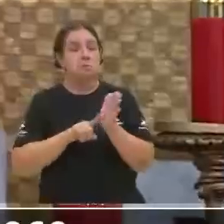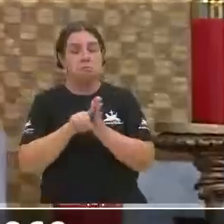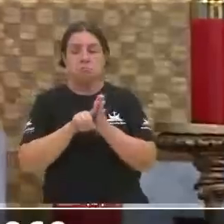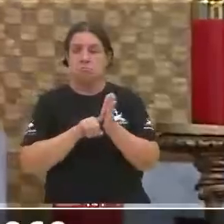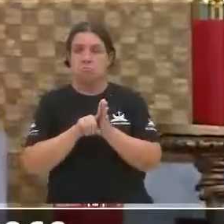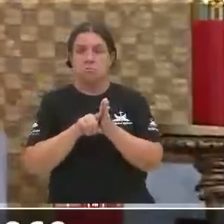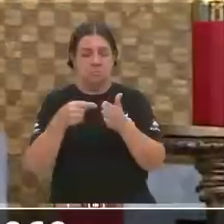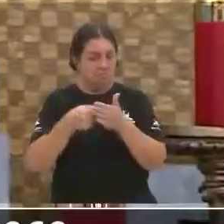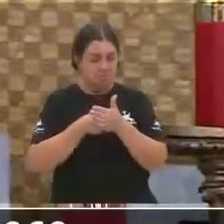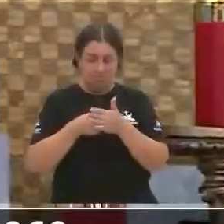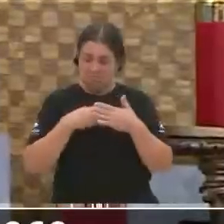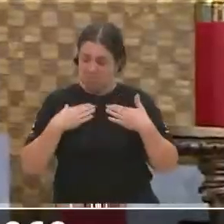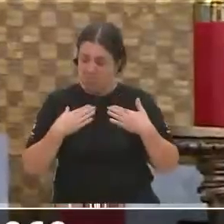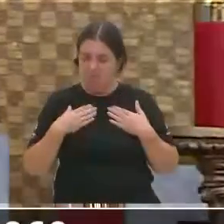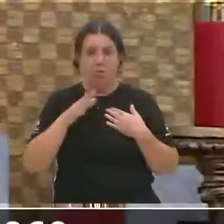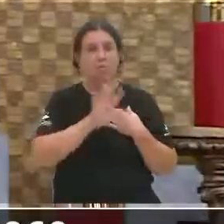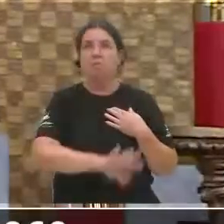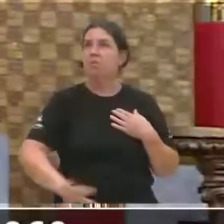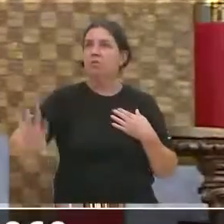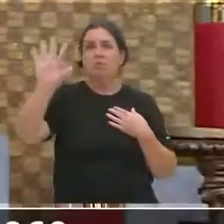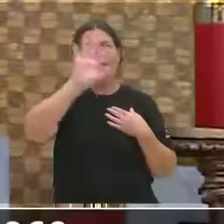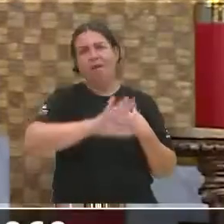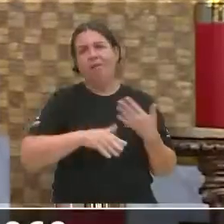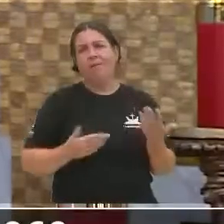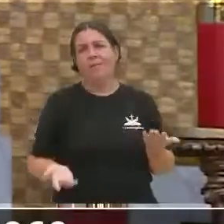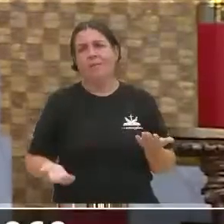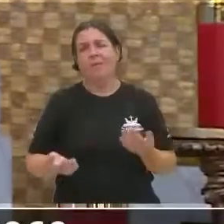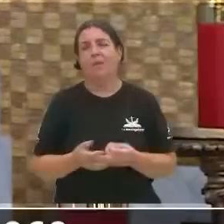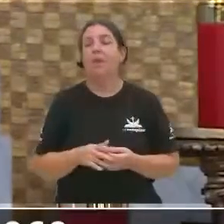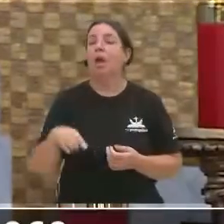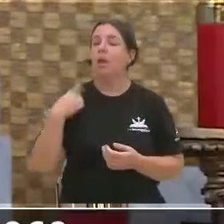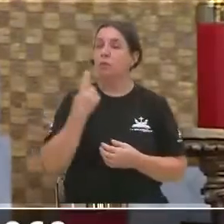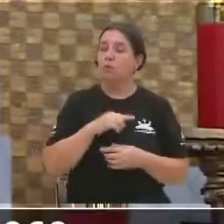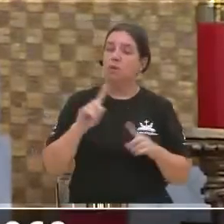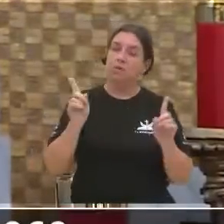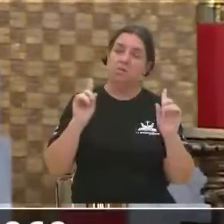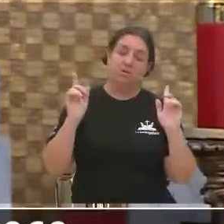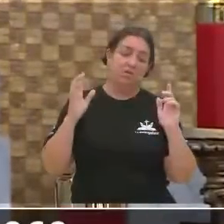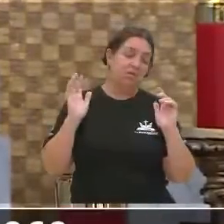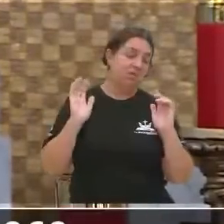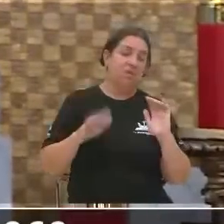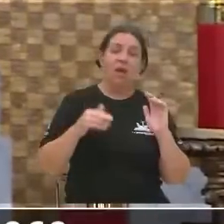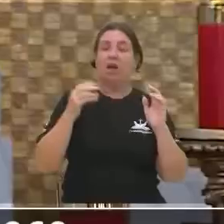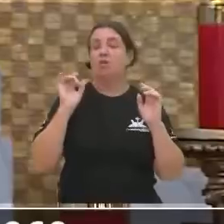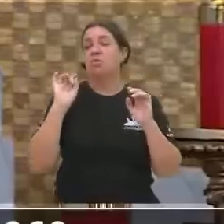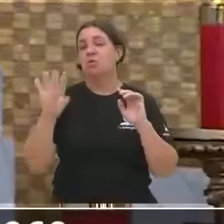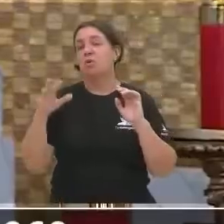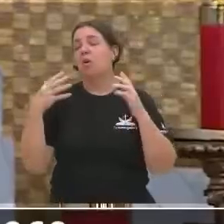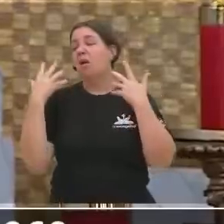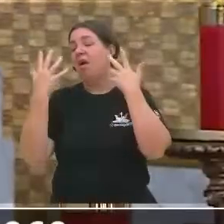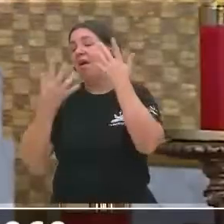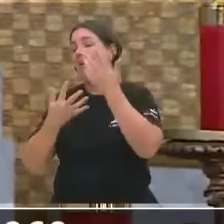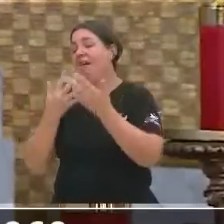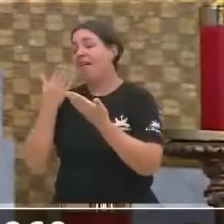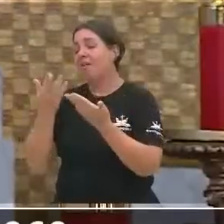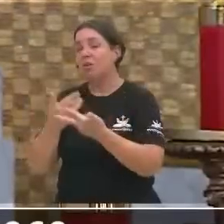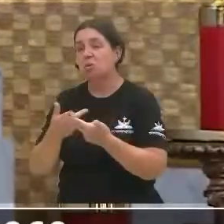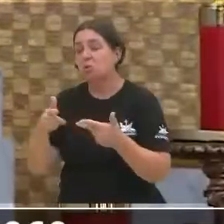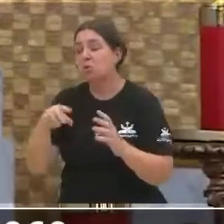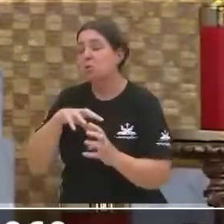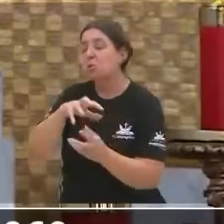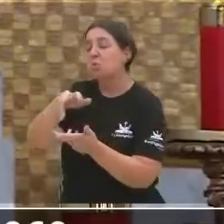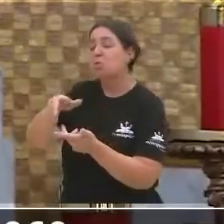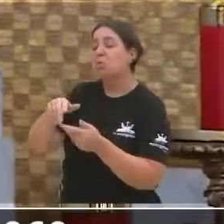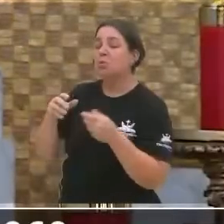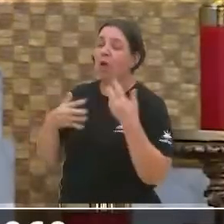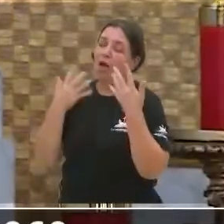meio que geral que nós não fiquemos Encantados com aquilo que as